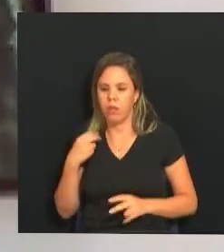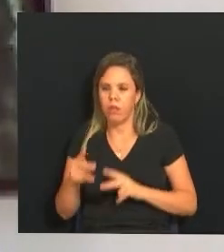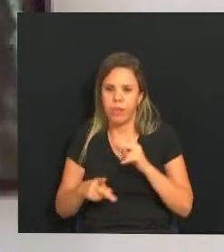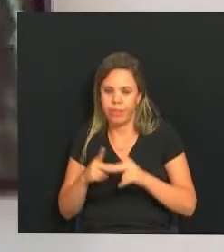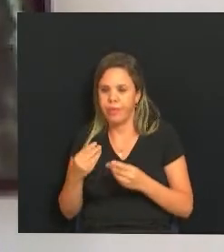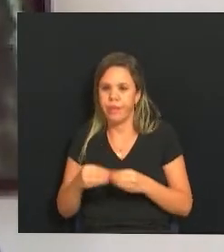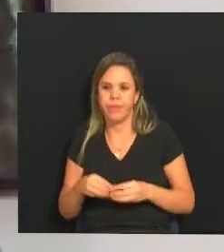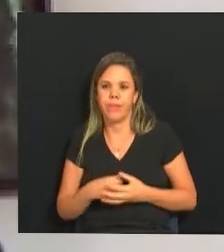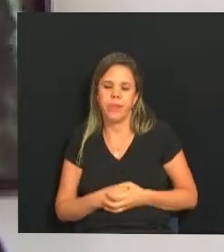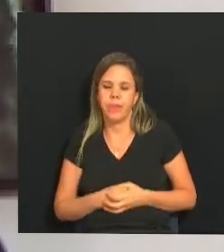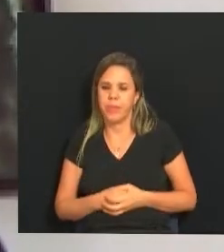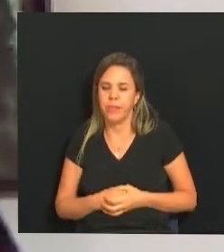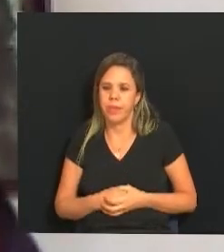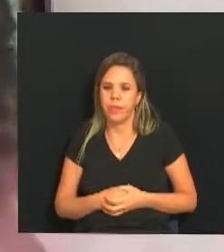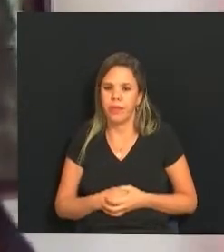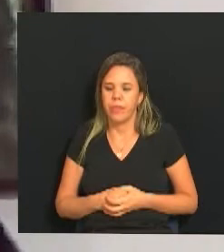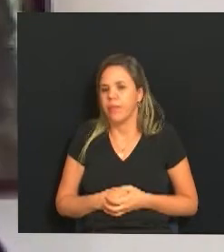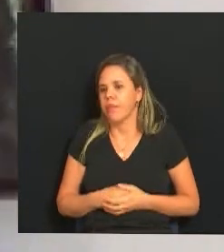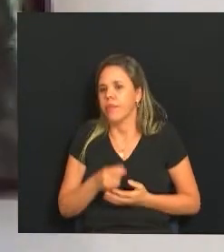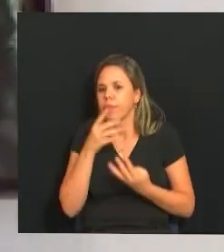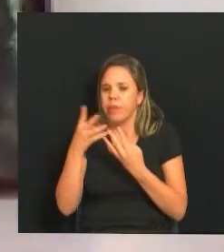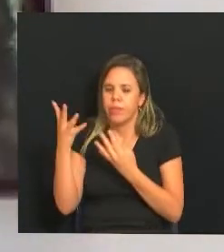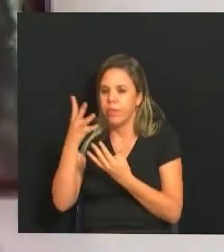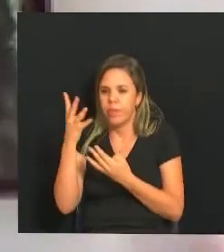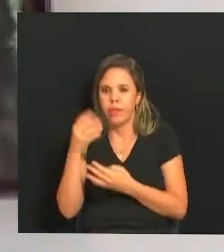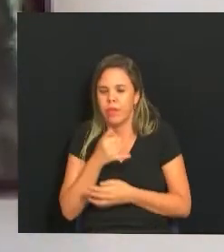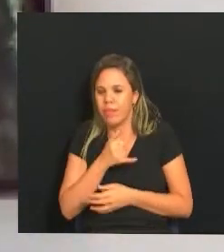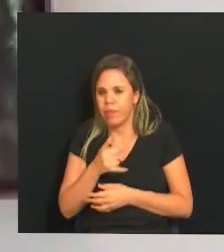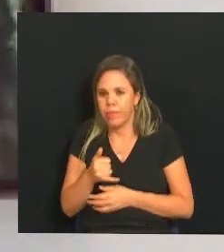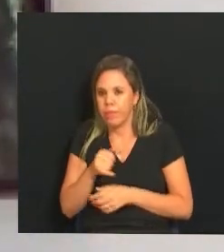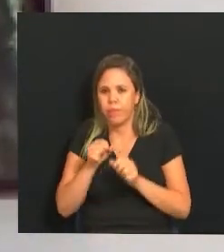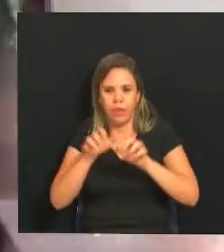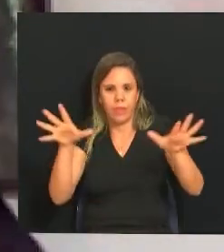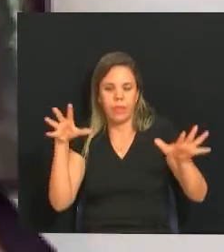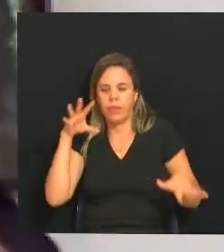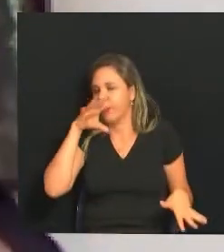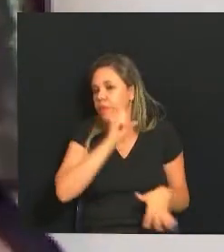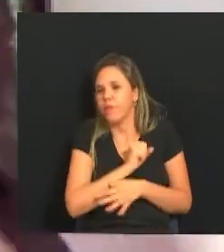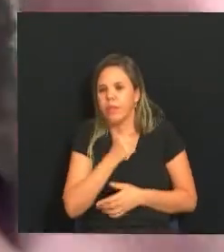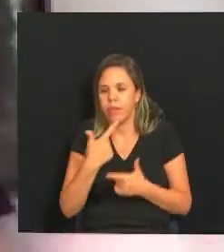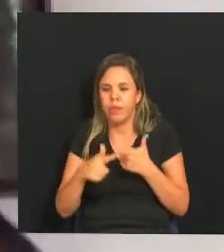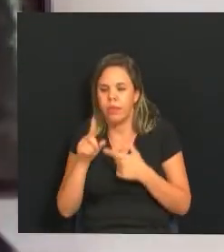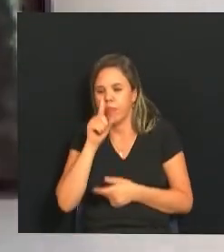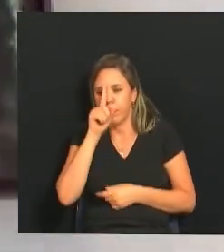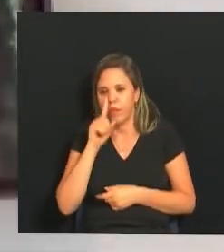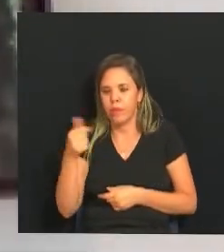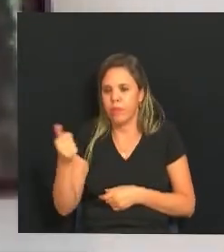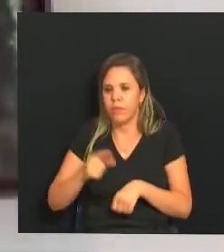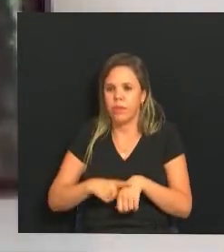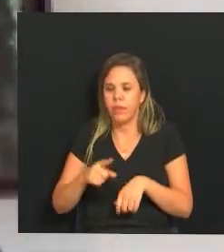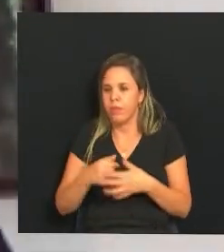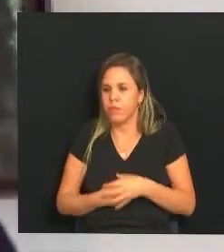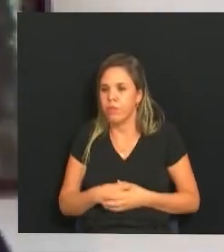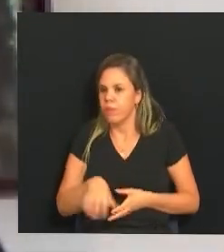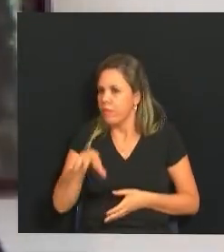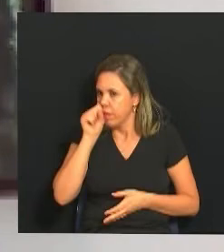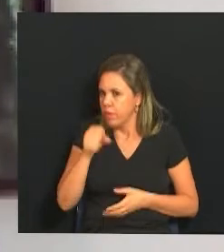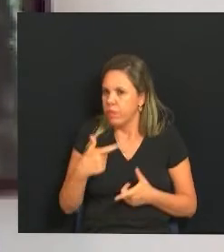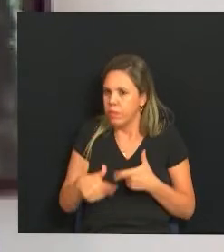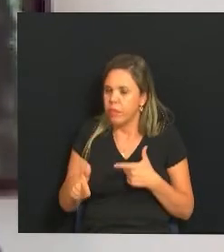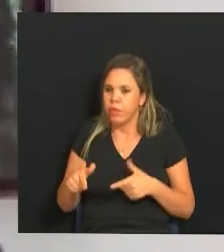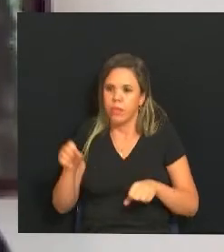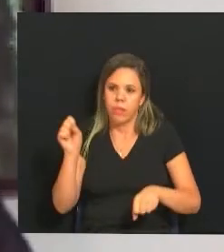pessoas afetadas. E a radiação é algo que se espalha muito, é lógico, no primeiro momento aí pelo ar, mas a gente pode ter